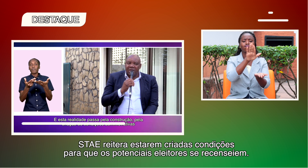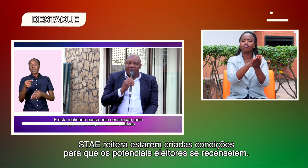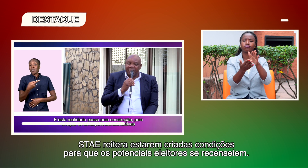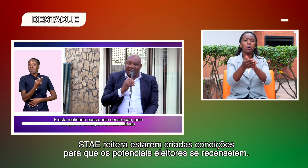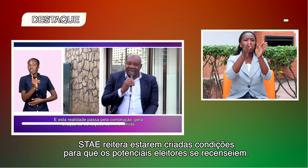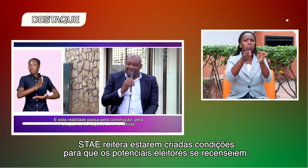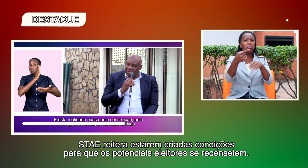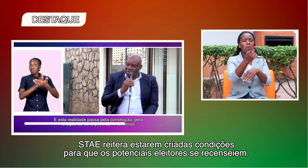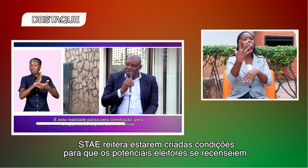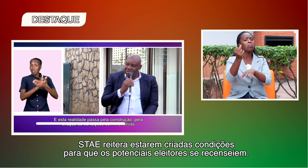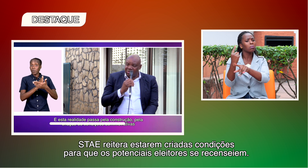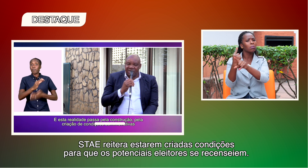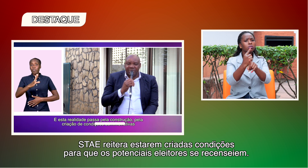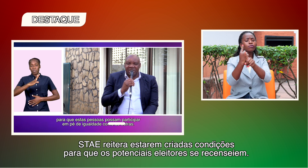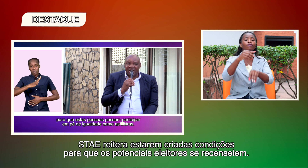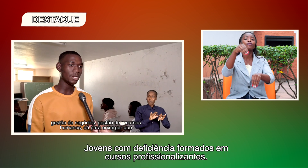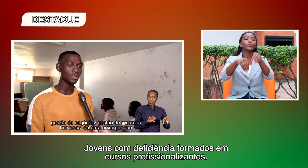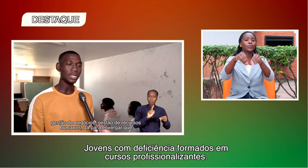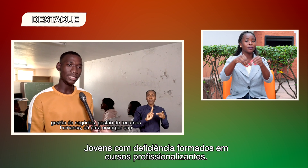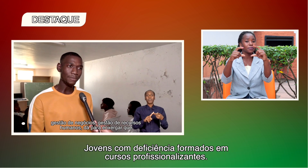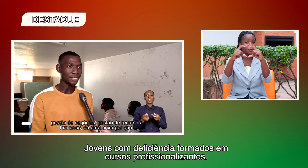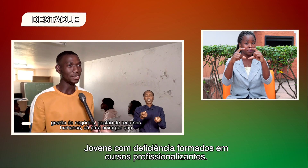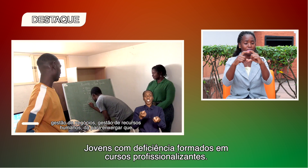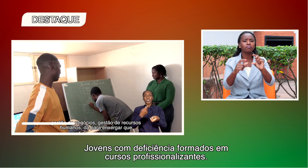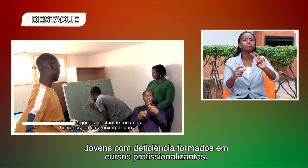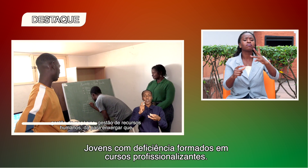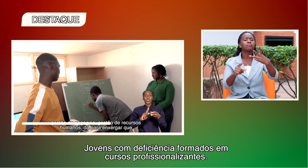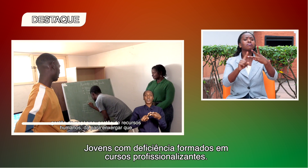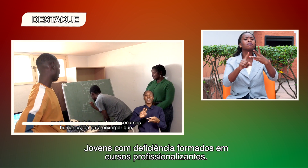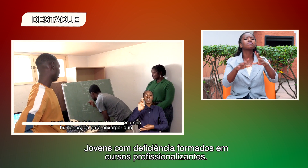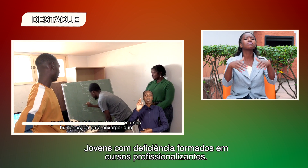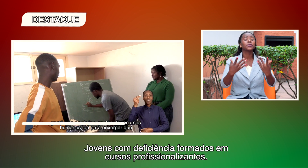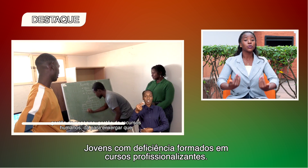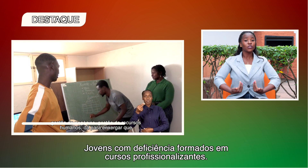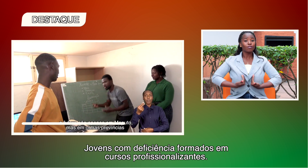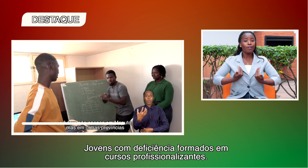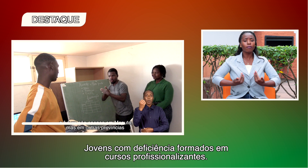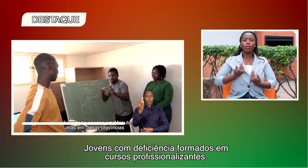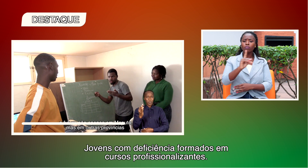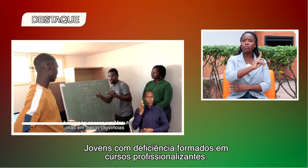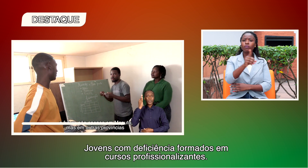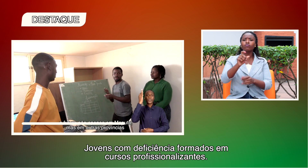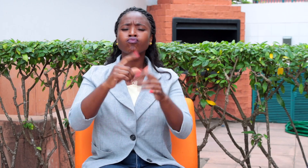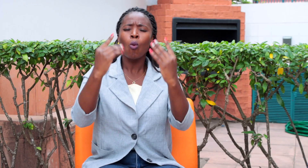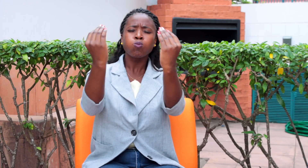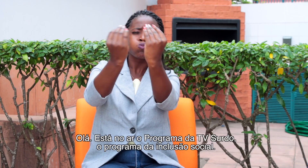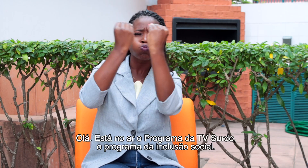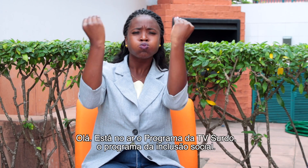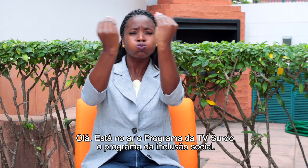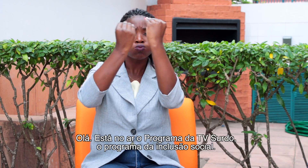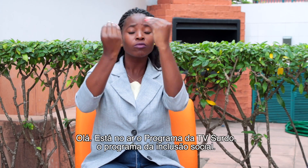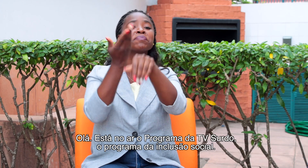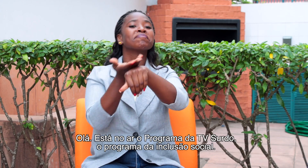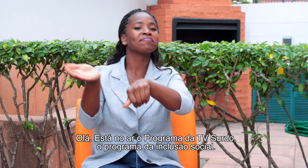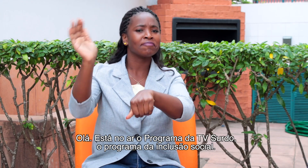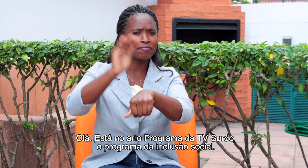que os potenciais eleitores se recenseiem. Jovens com deficiência formados em cursos profissionalizantes. Olá,